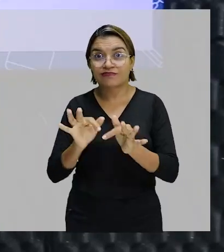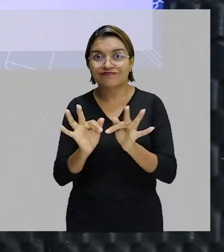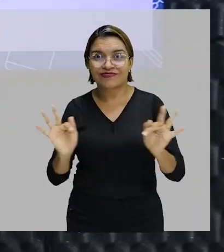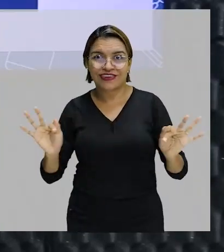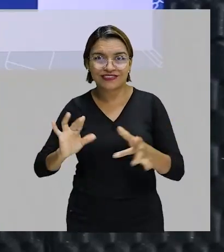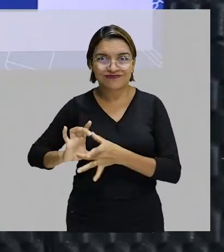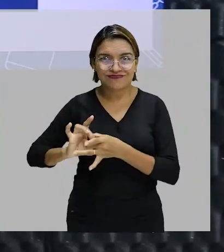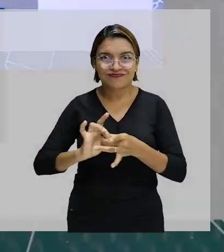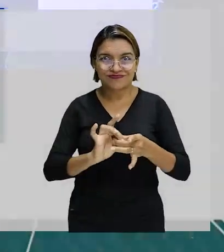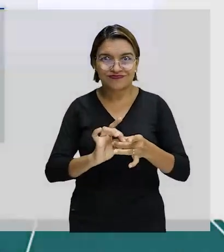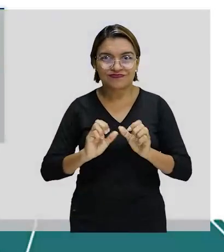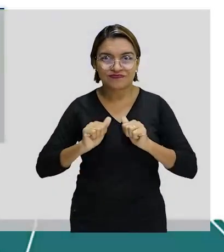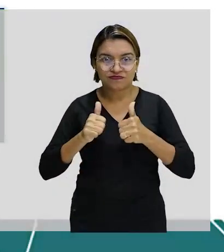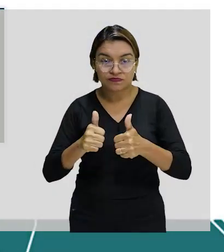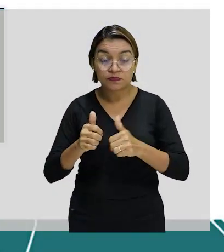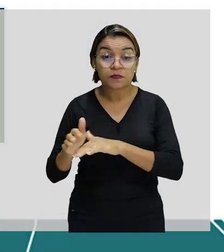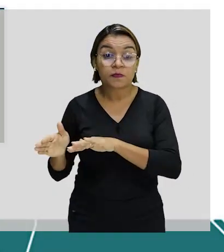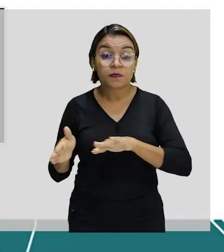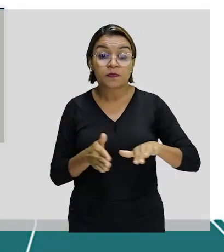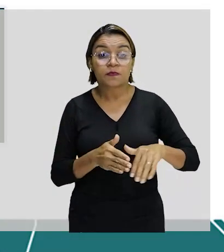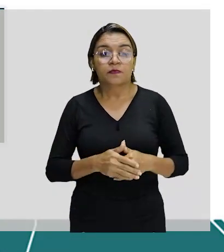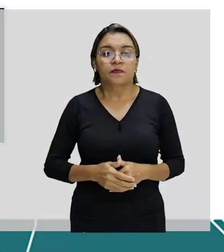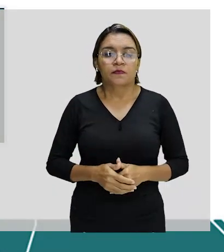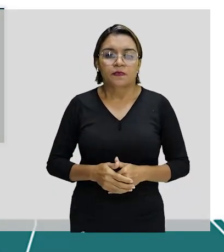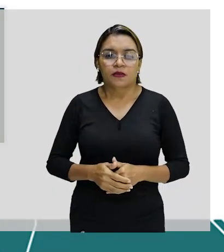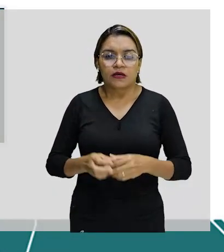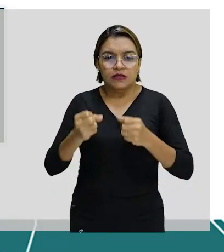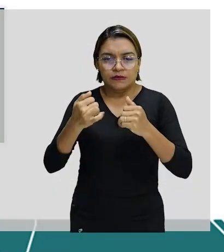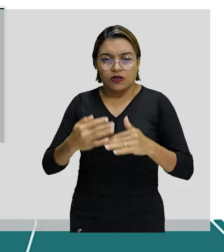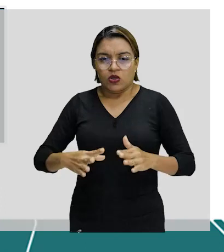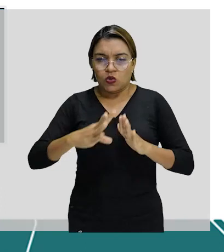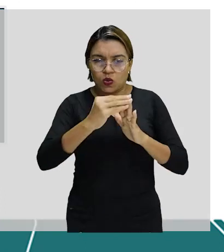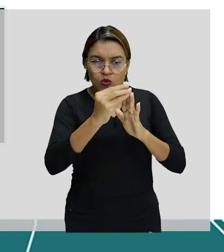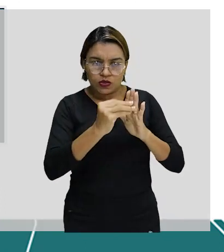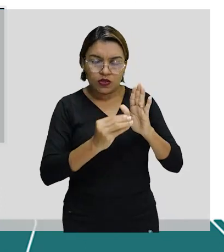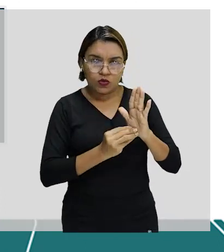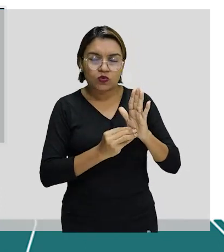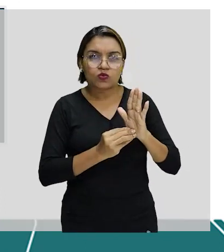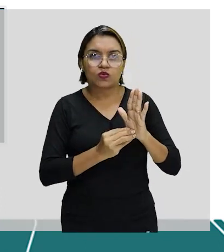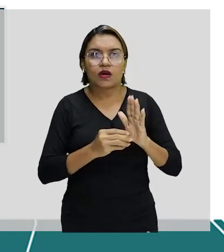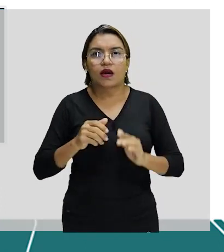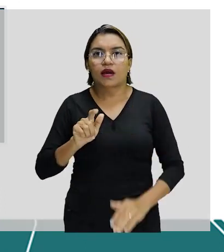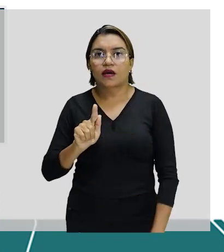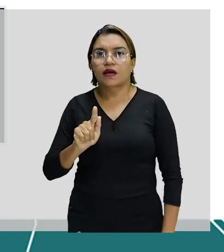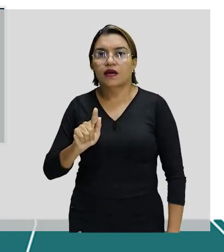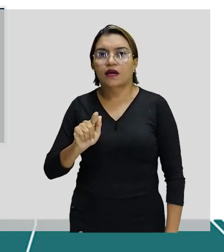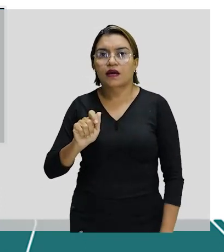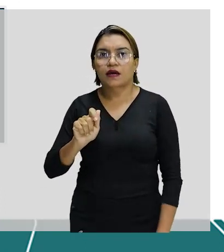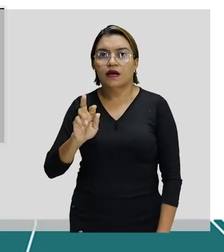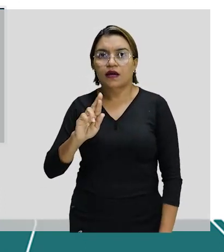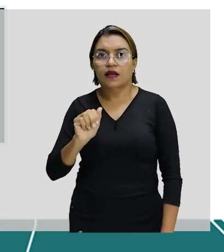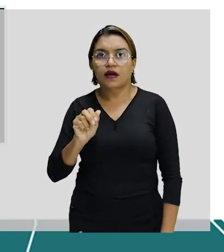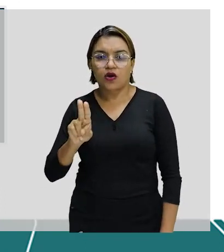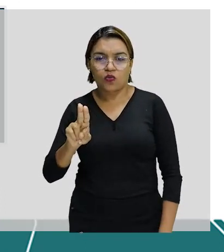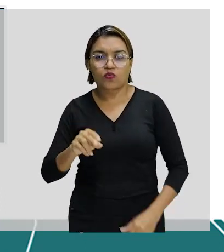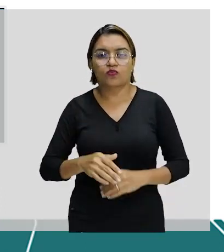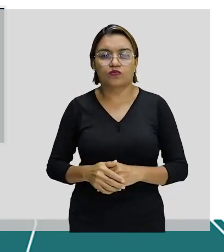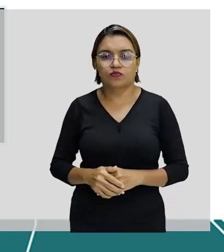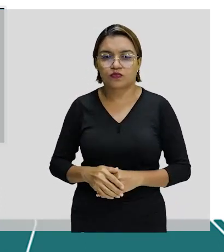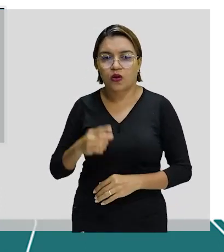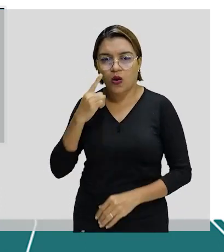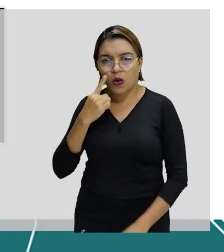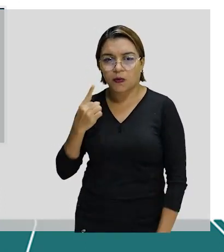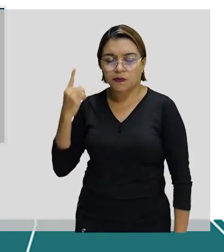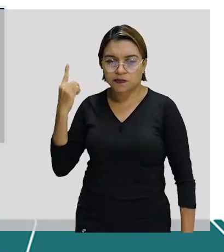contexto. Bom? Falando do nosso conteúdo de hoje, que são os graus, degrees of adverbs, que é a mesma coisa